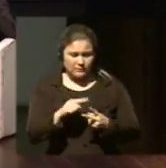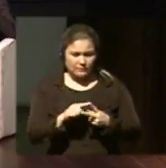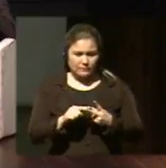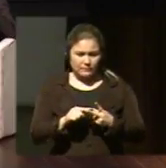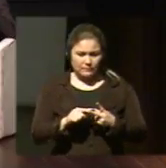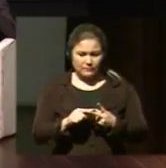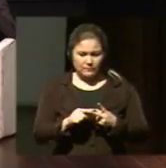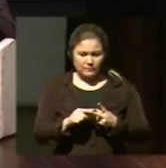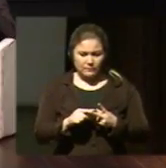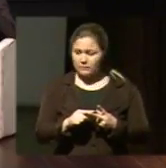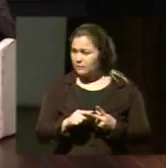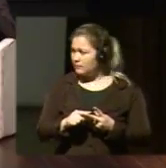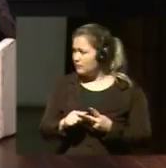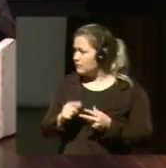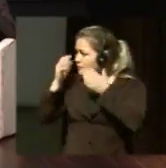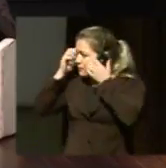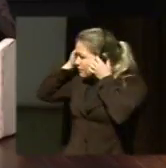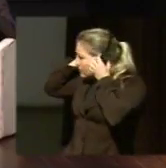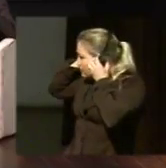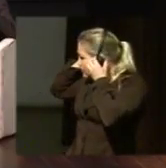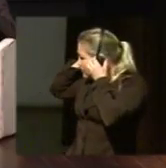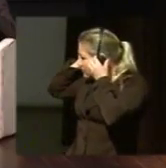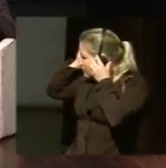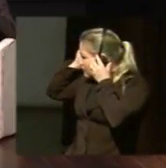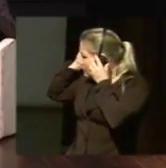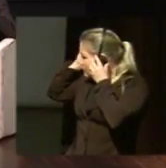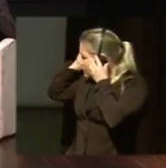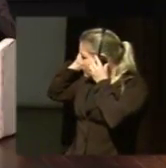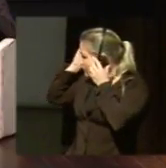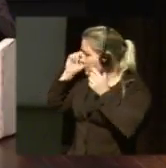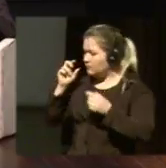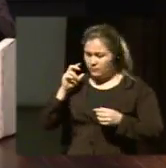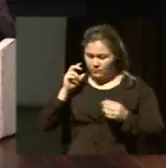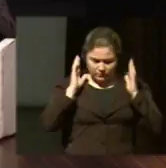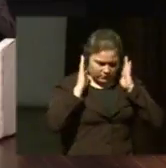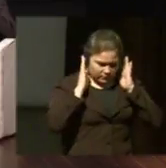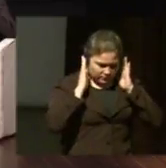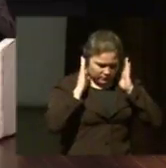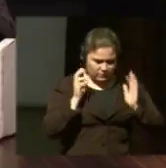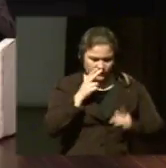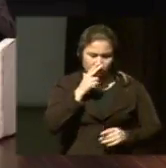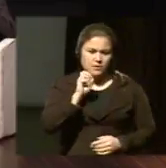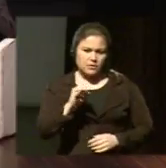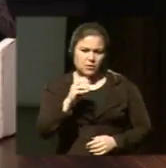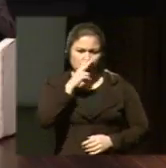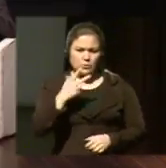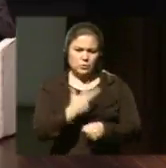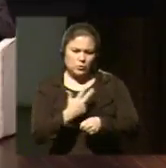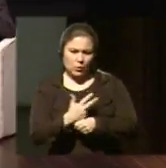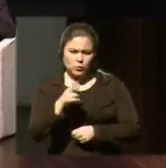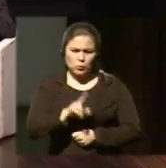Generell, ob ältere Menschen, die das Internet nutzen, es hauptsächlich zur Kommunikation nutzen?